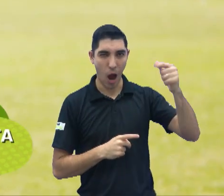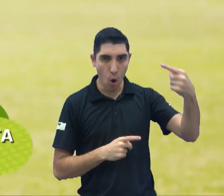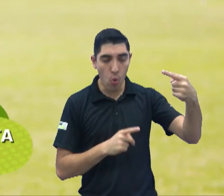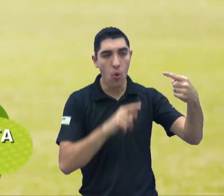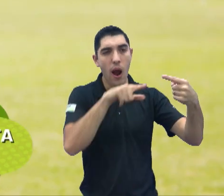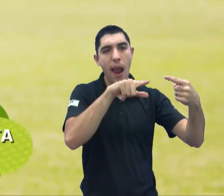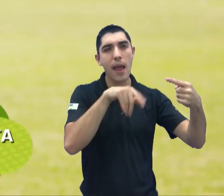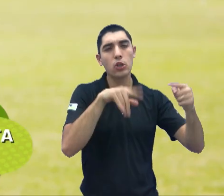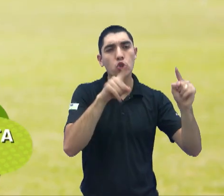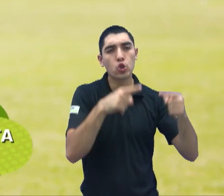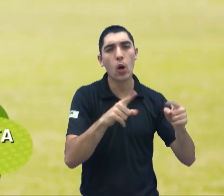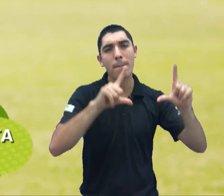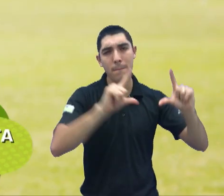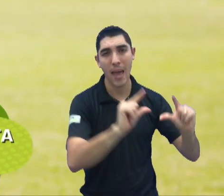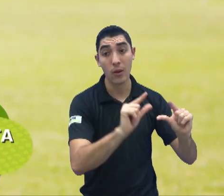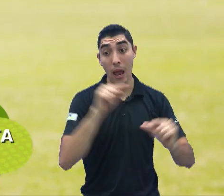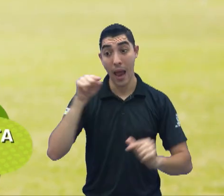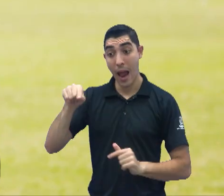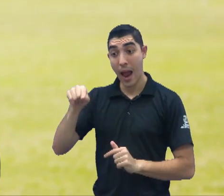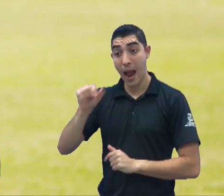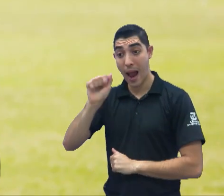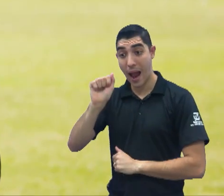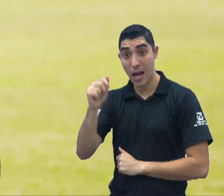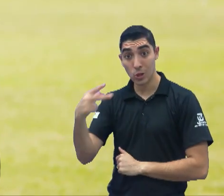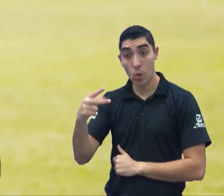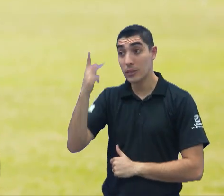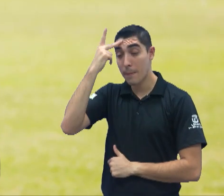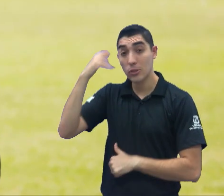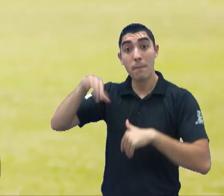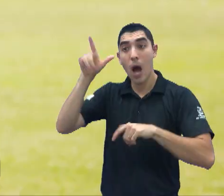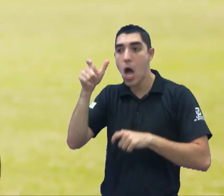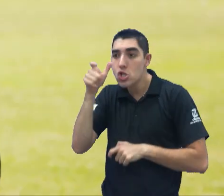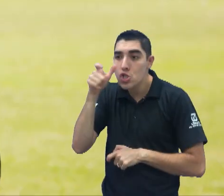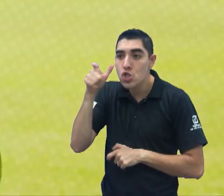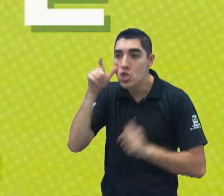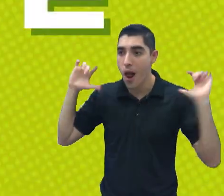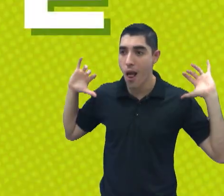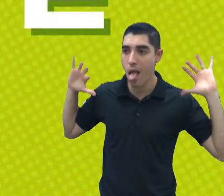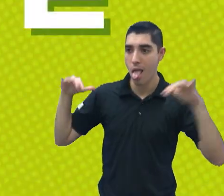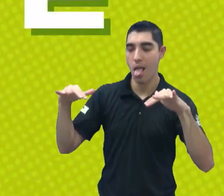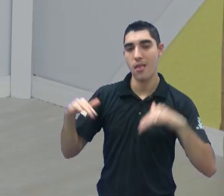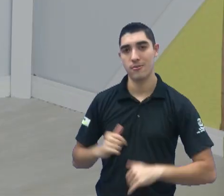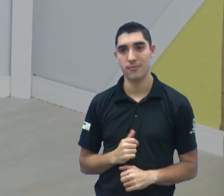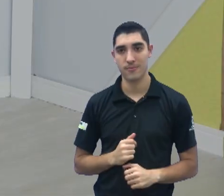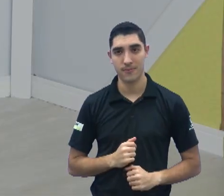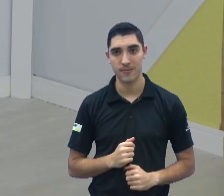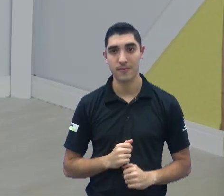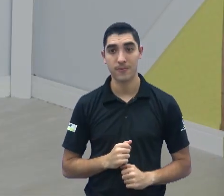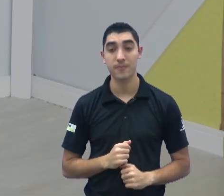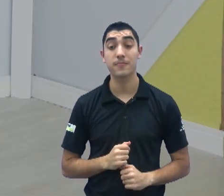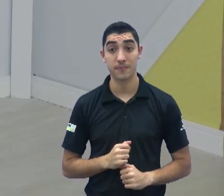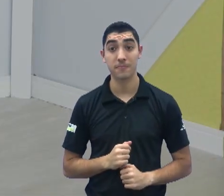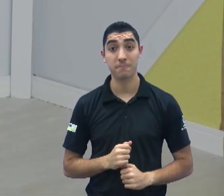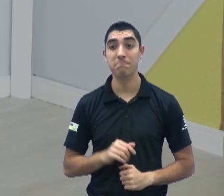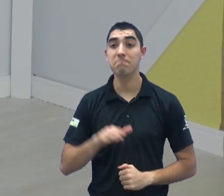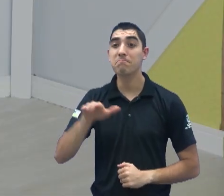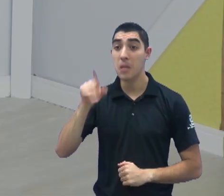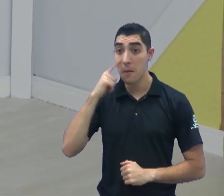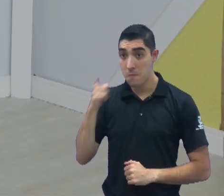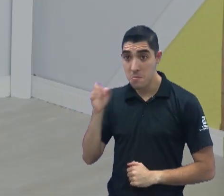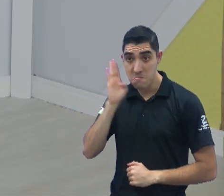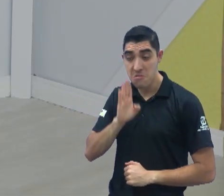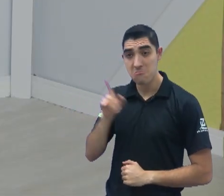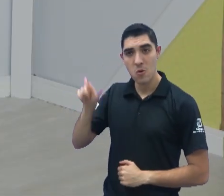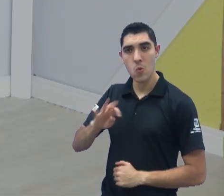poder olhar um pouco mais a Série A2, ver um pouco mais a Série A2 e aí se torna mais atrativo aí no campeonato. Pois é, Paulito, tá aí o Marcelo